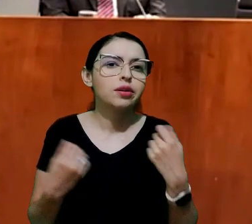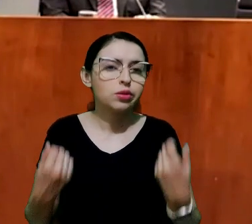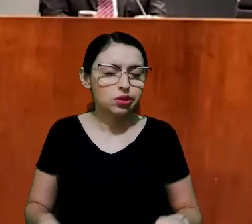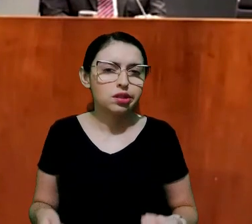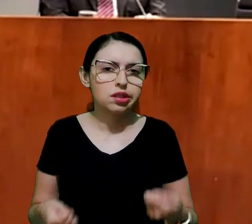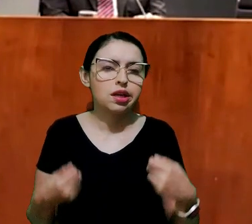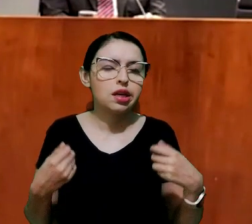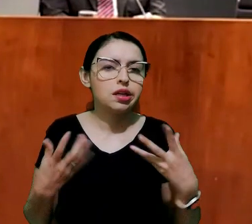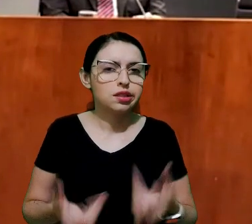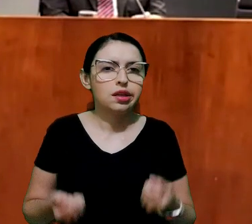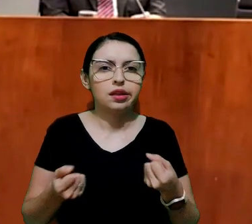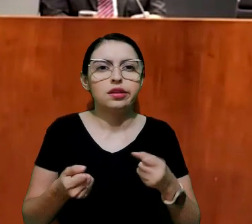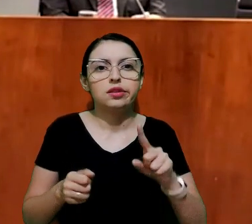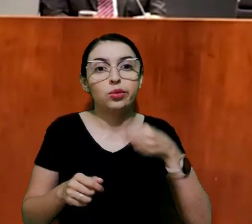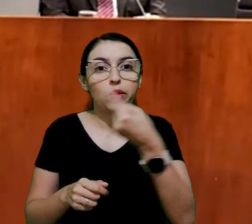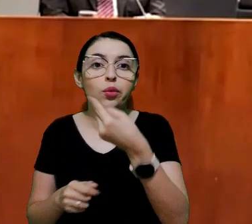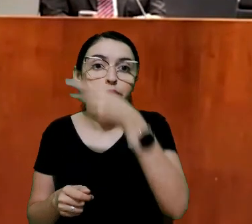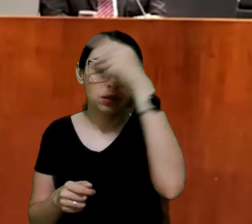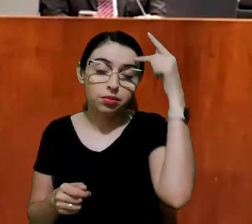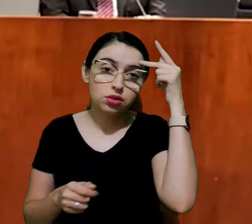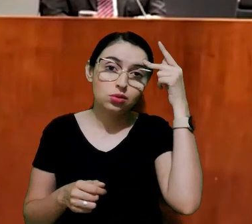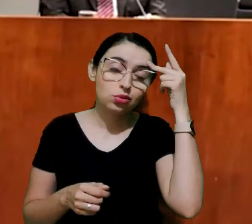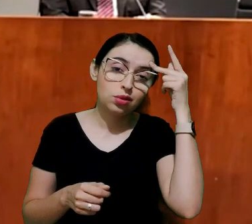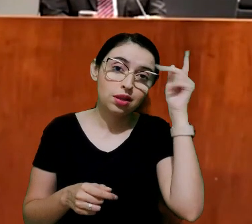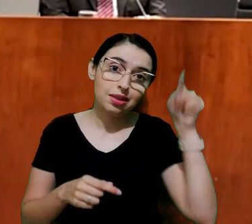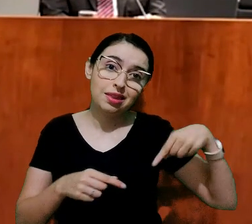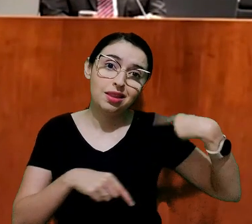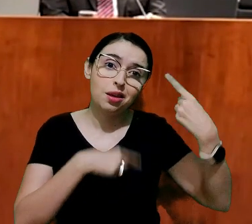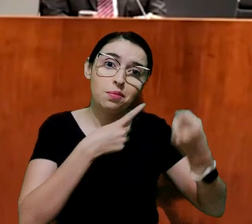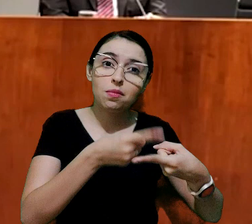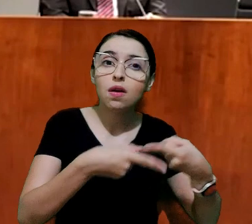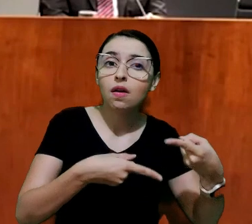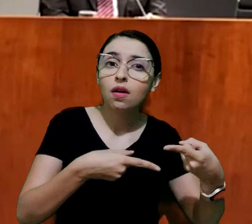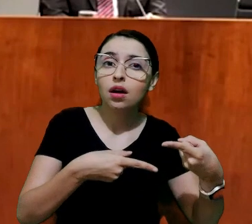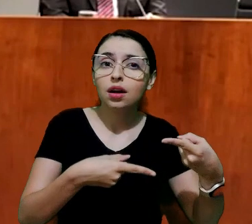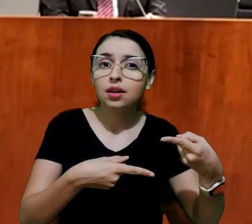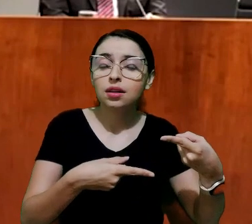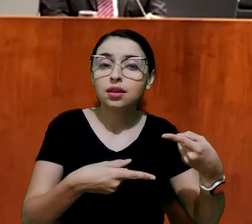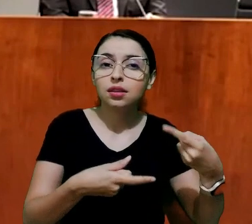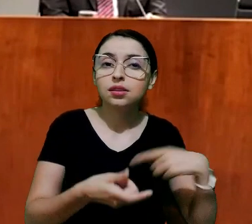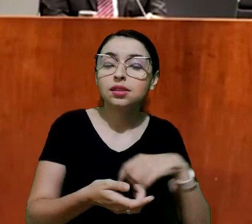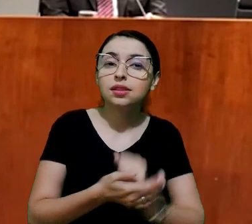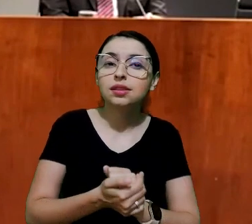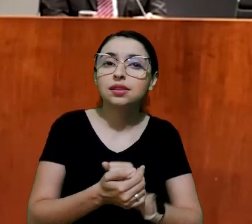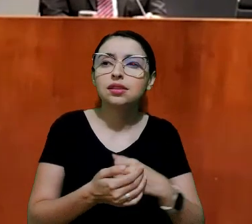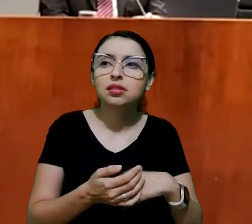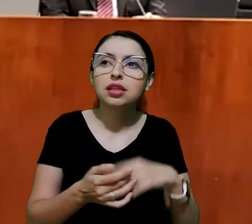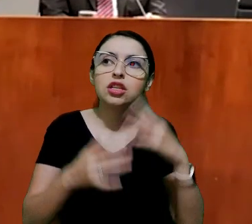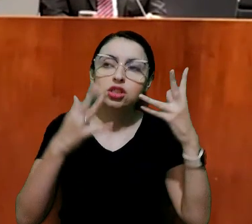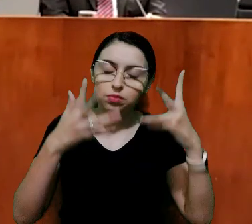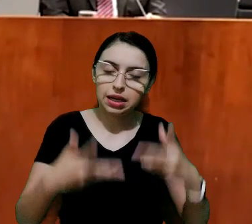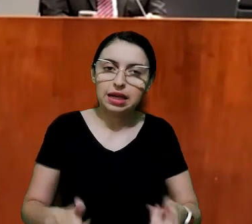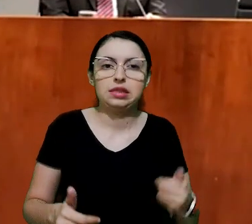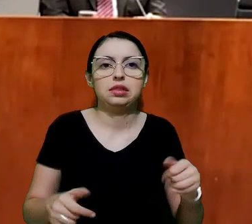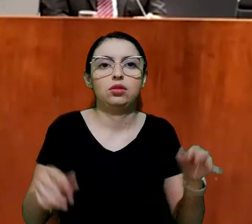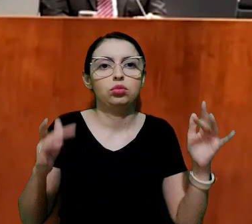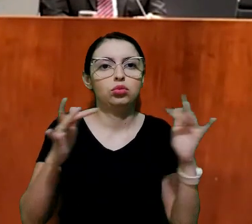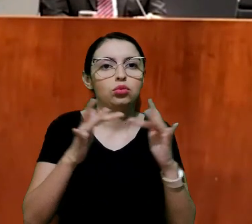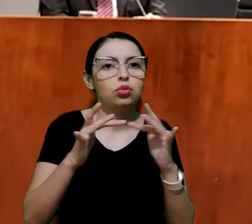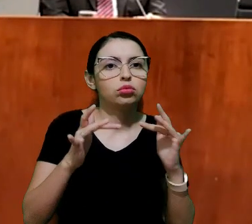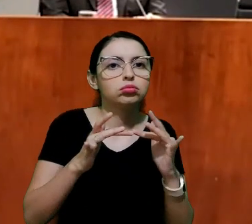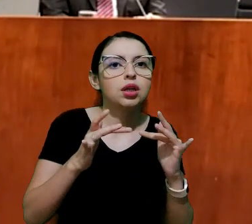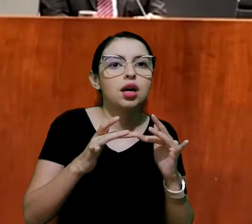Depois, quando as coisas chegam num momento de satisfação do credor com aquela alienação